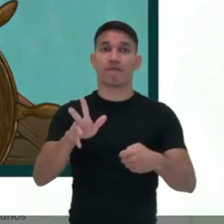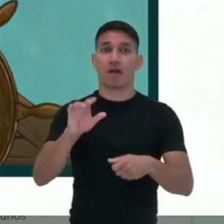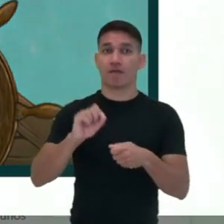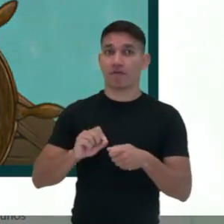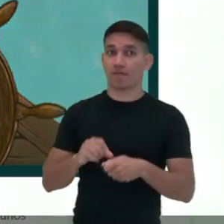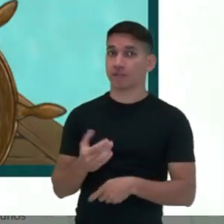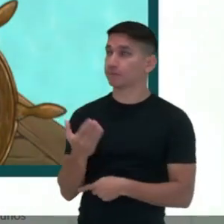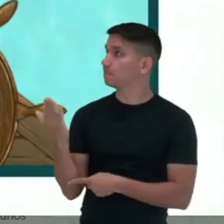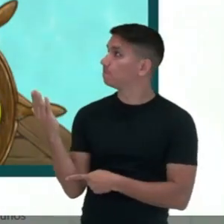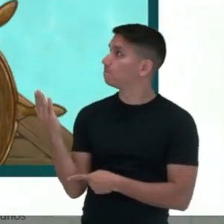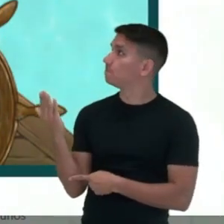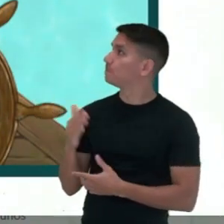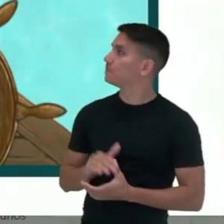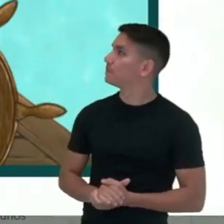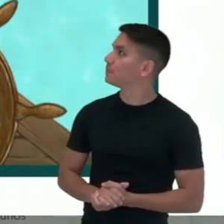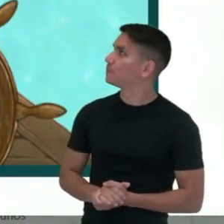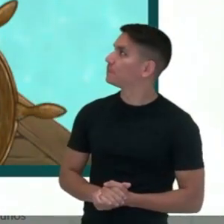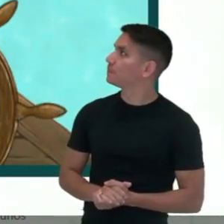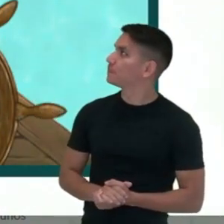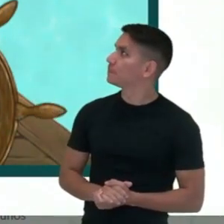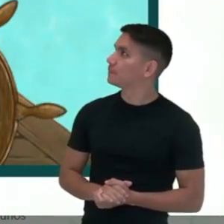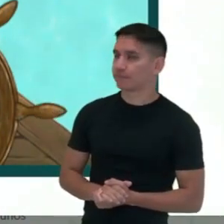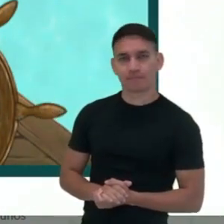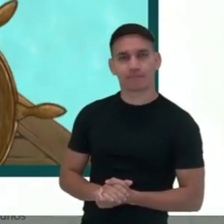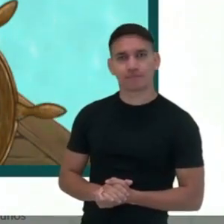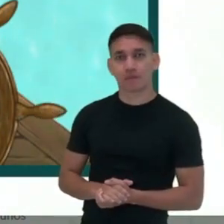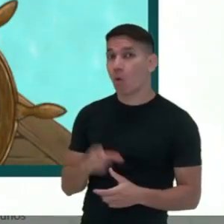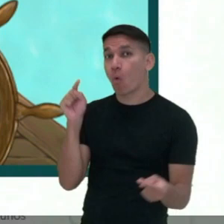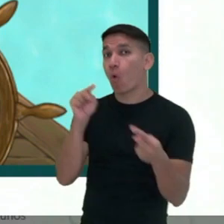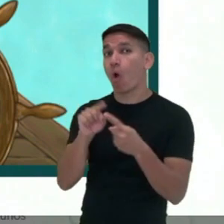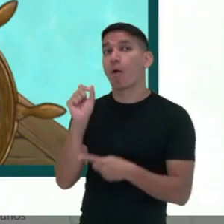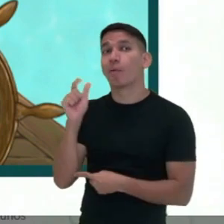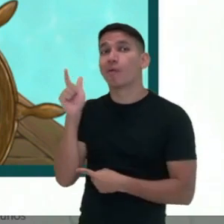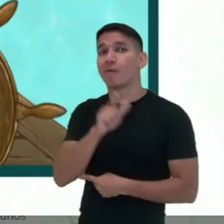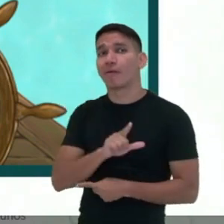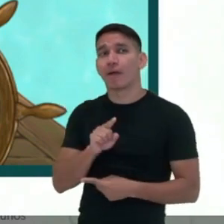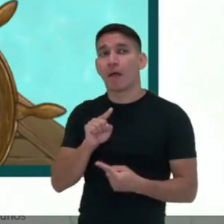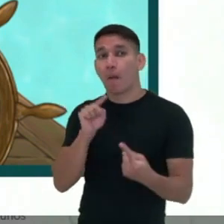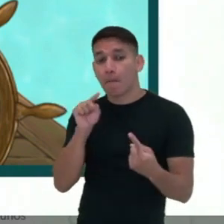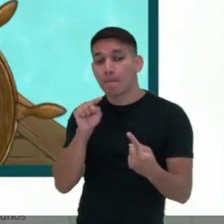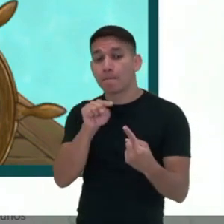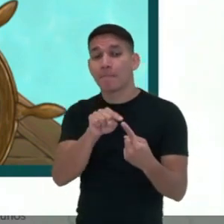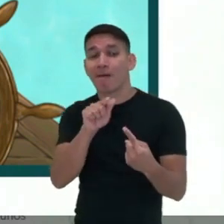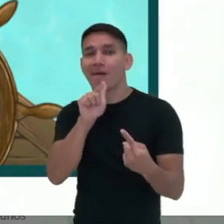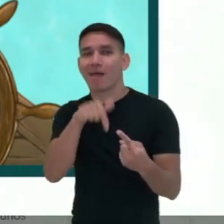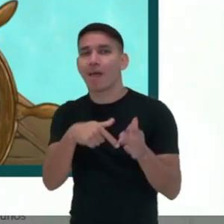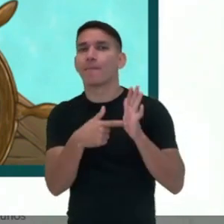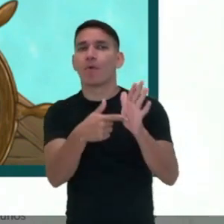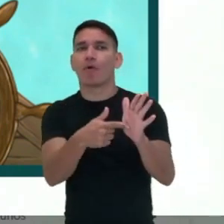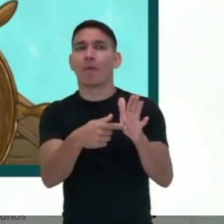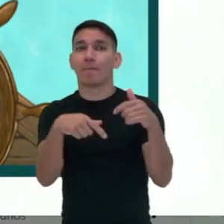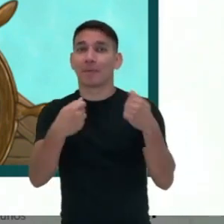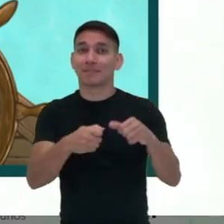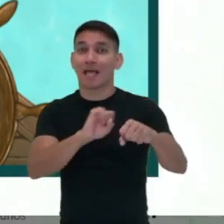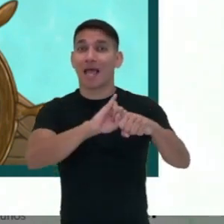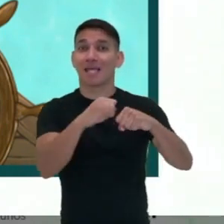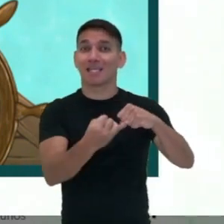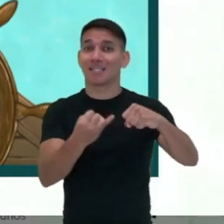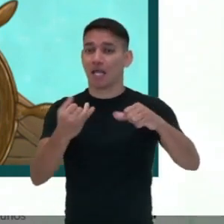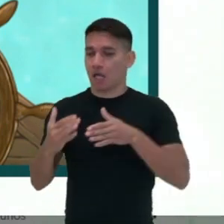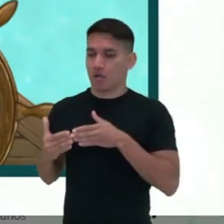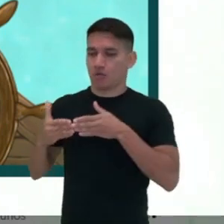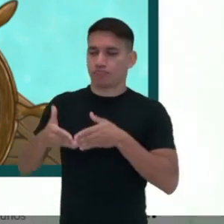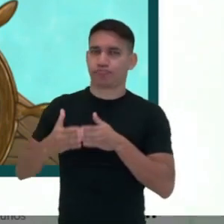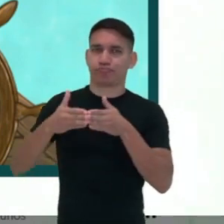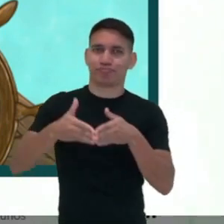direção que ele vai virar aqui para a esquerda. E o objetivo, a seta está indicando, né? Que a gente tem que chegar ali naquela ilhazinha, né?